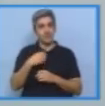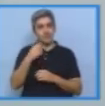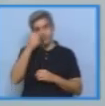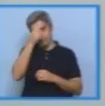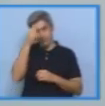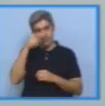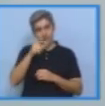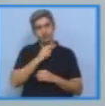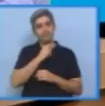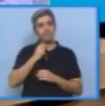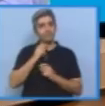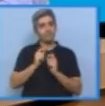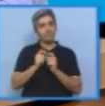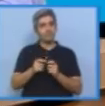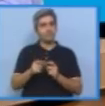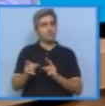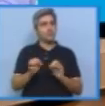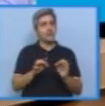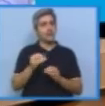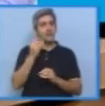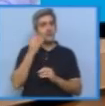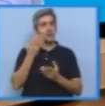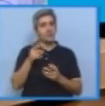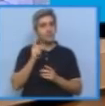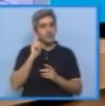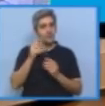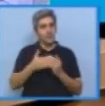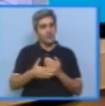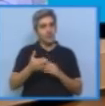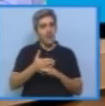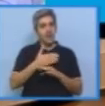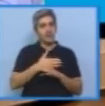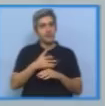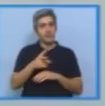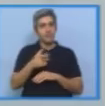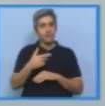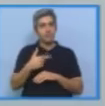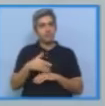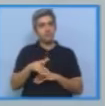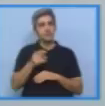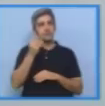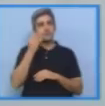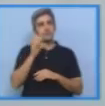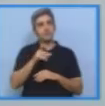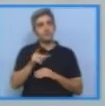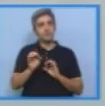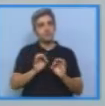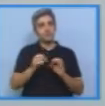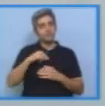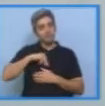ordenação sacerdotal. De que forma é que se prepara nestes dias imediatamente anteriores? De que forma é que fazem essa